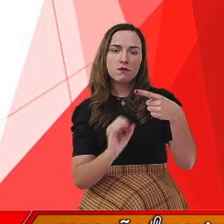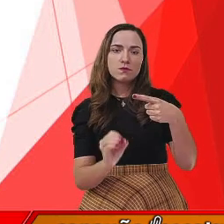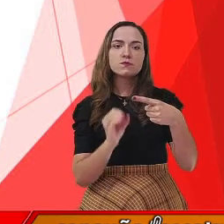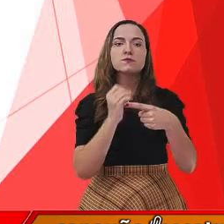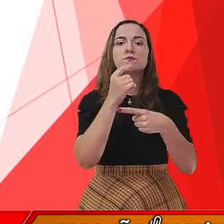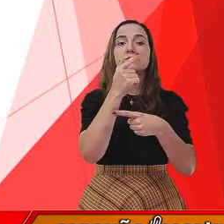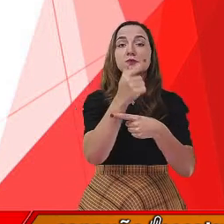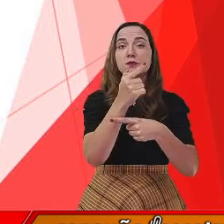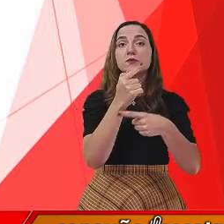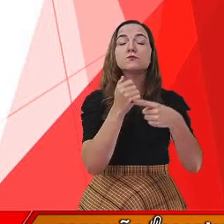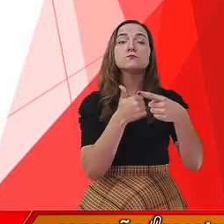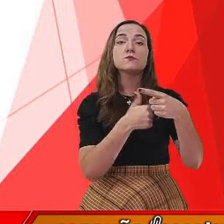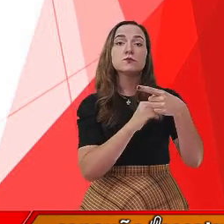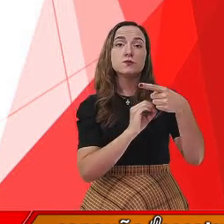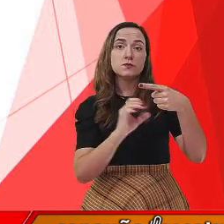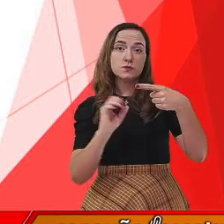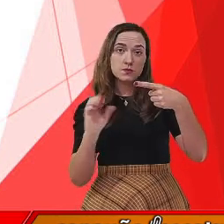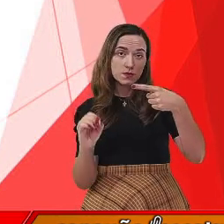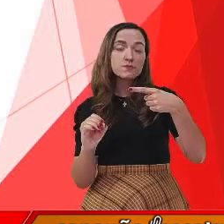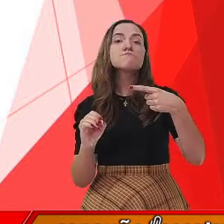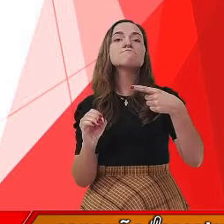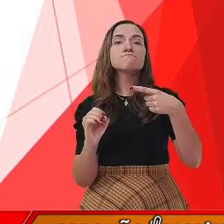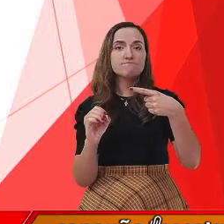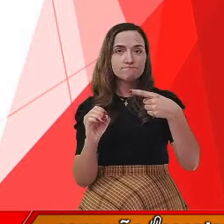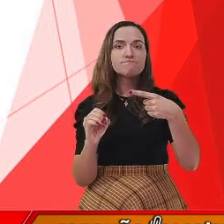3/9, 1/10,